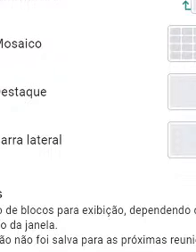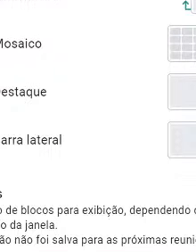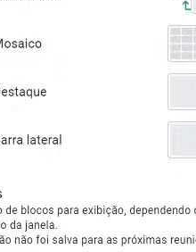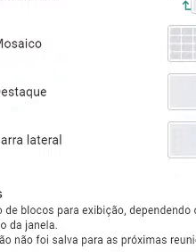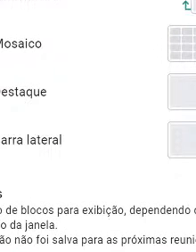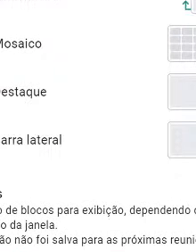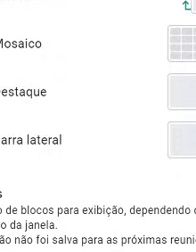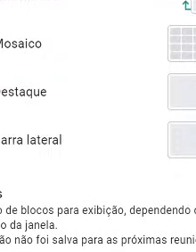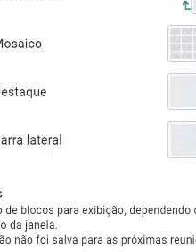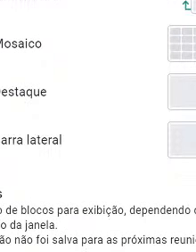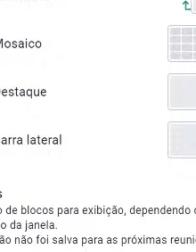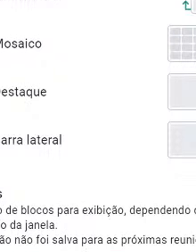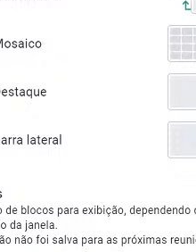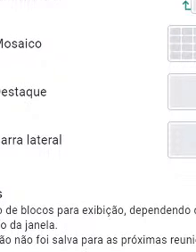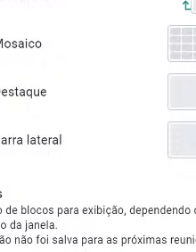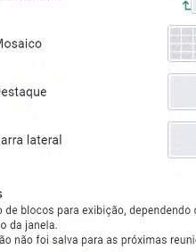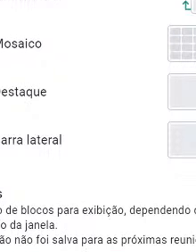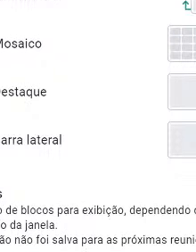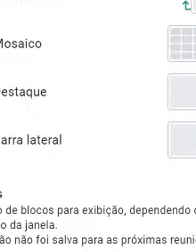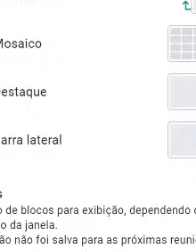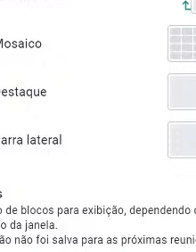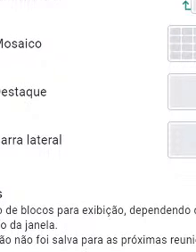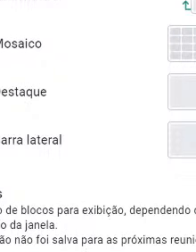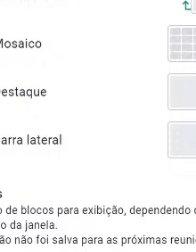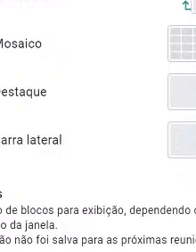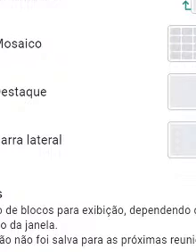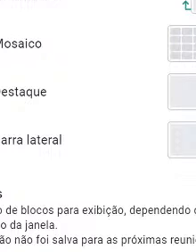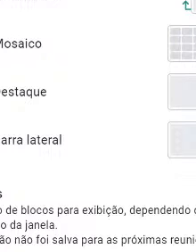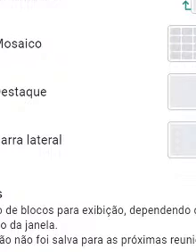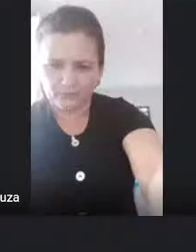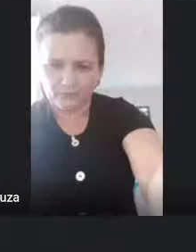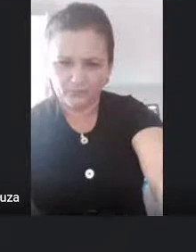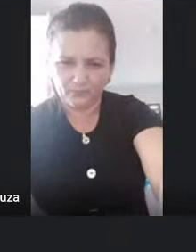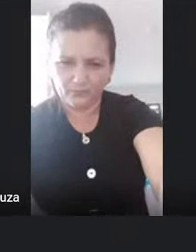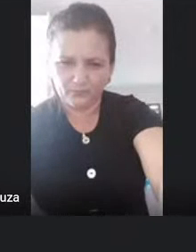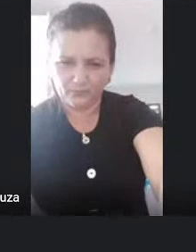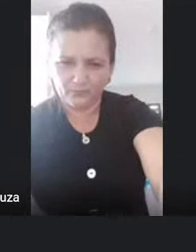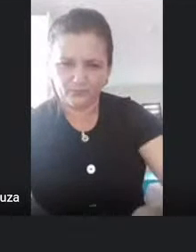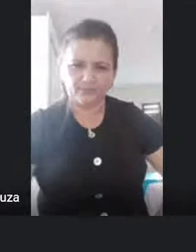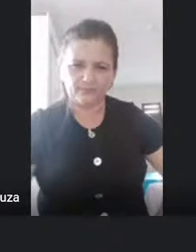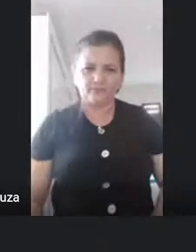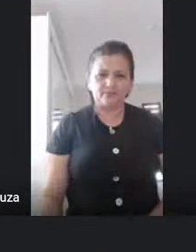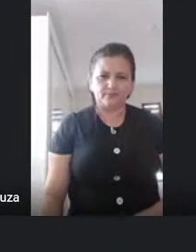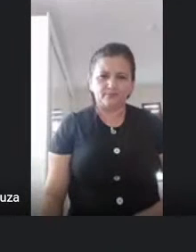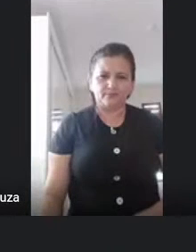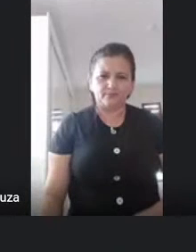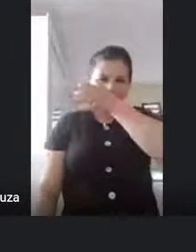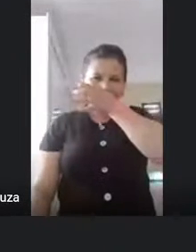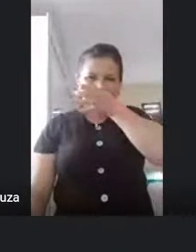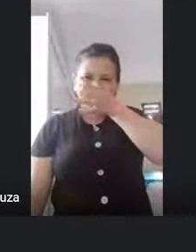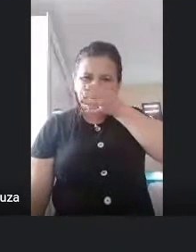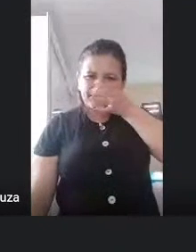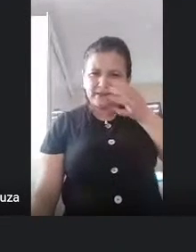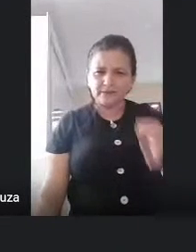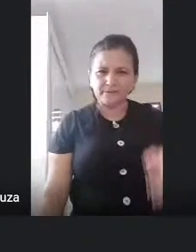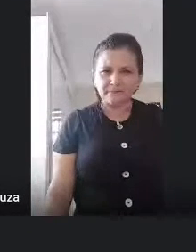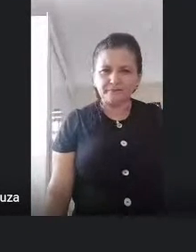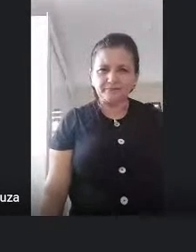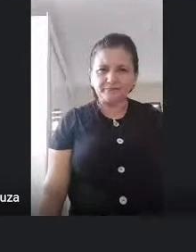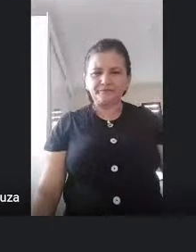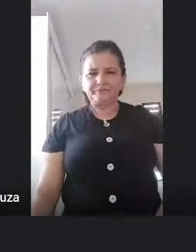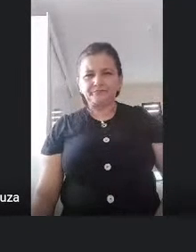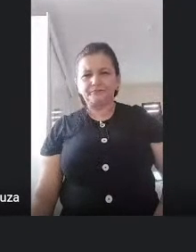gente vai falando aqui. Então, se quiser, a gente fecha as câmeras. Eu vou fechar a minha também, porque pode ser que isso ajude, viu?